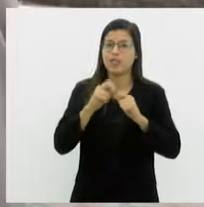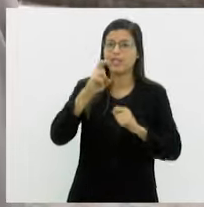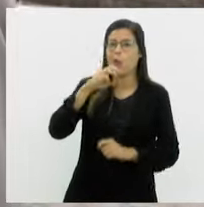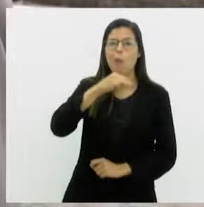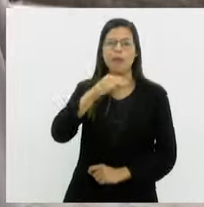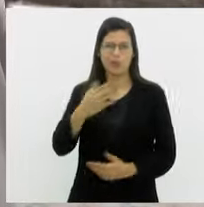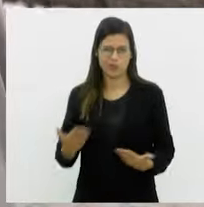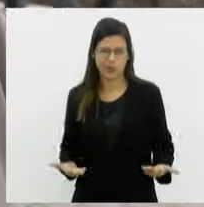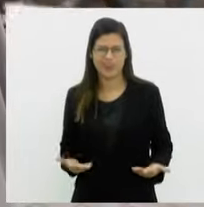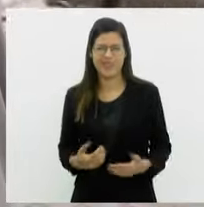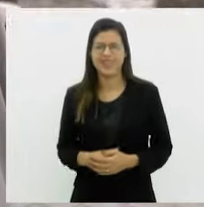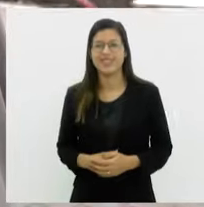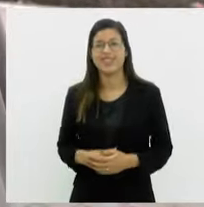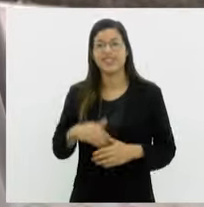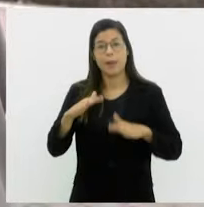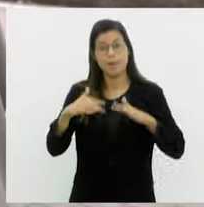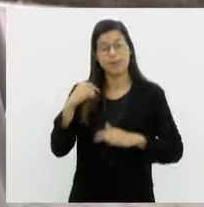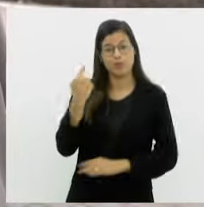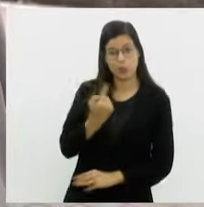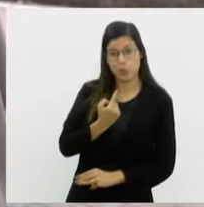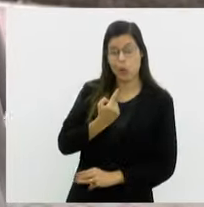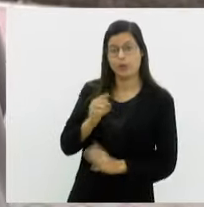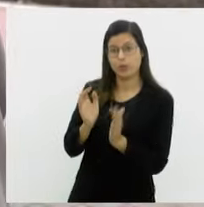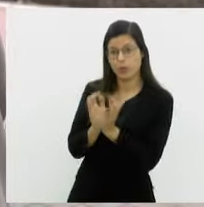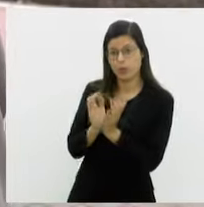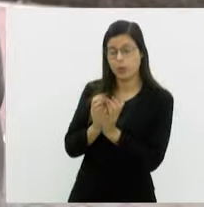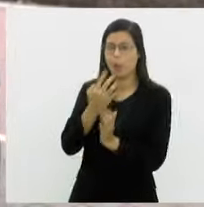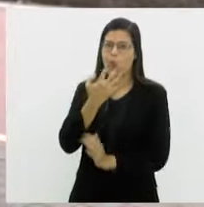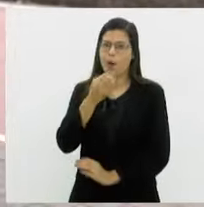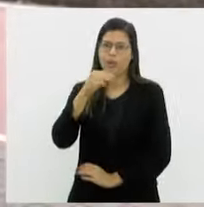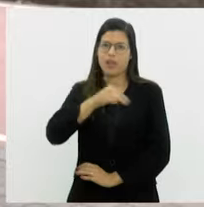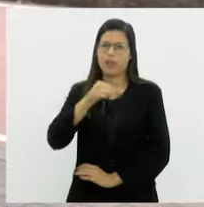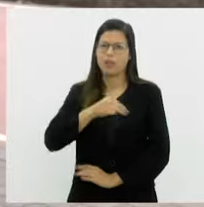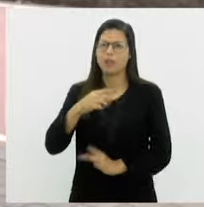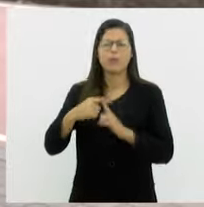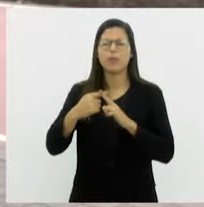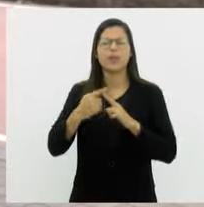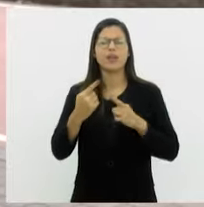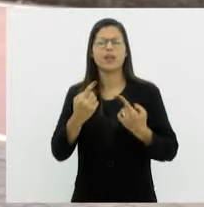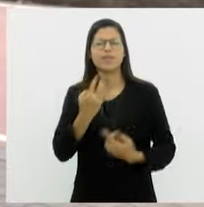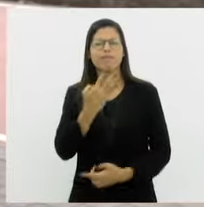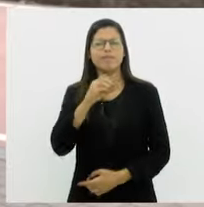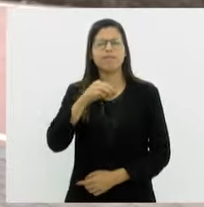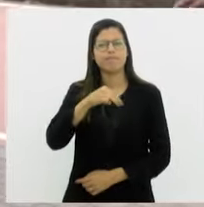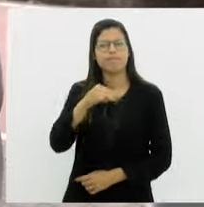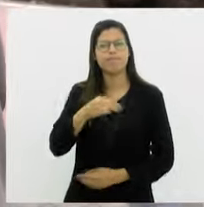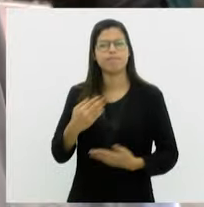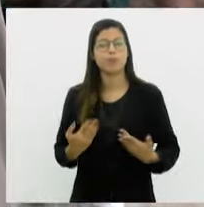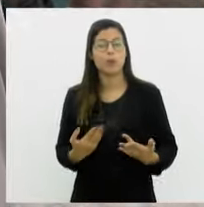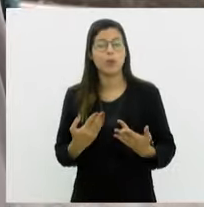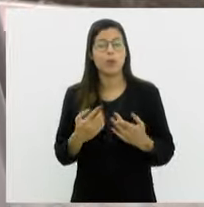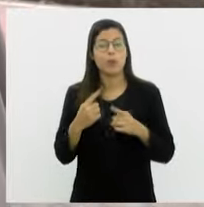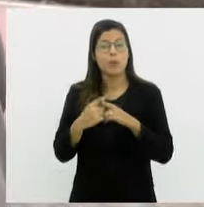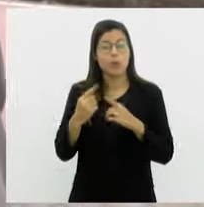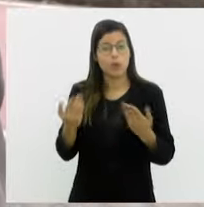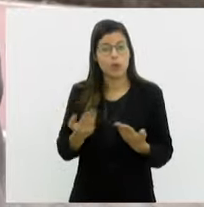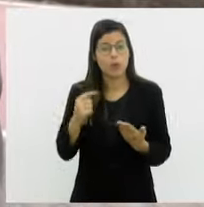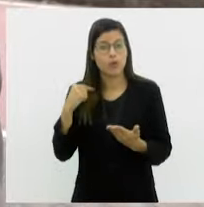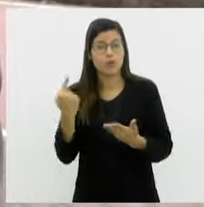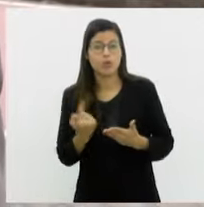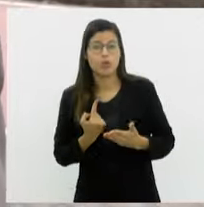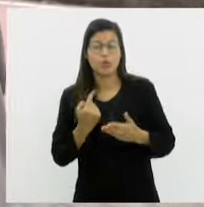minutos. Dependendo da nossa parte, em 40 minutos. Por que em 40 minutos? Porque nós hoje somos um integrador